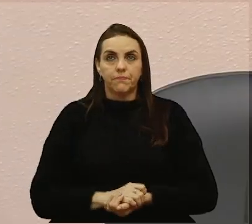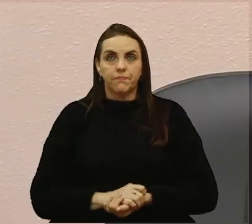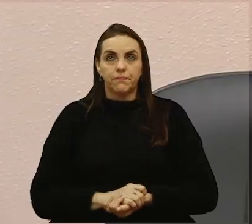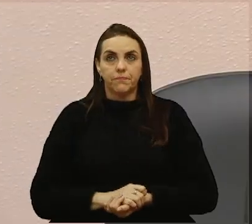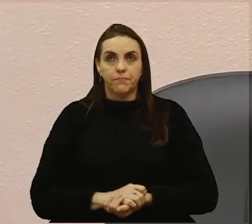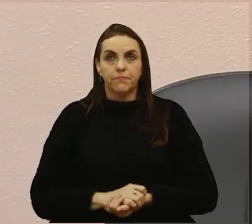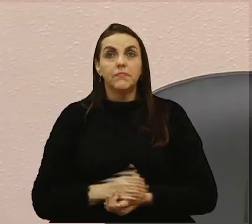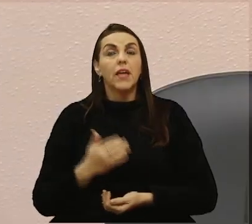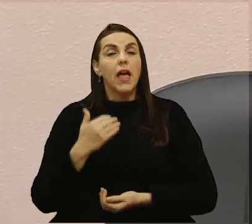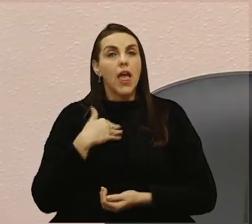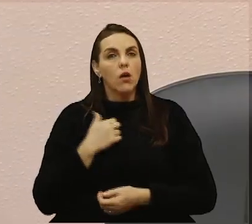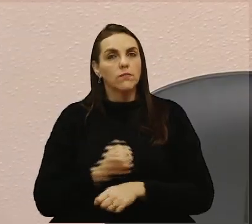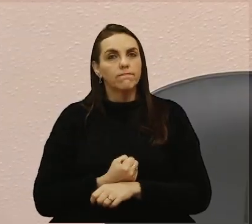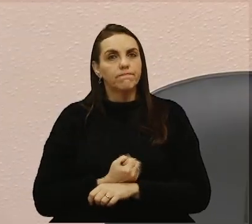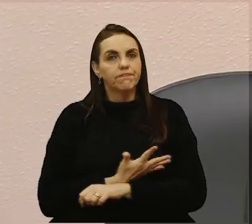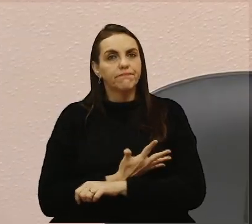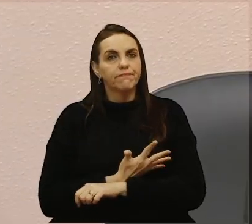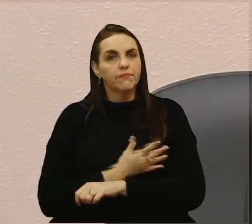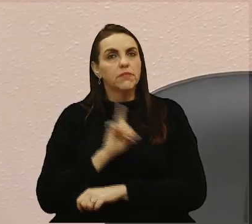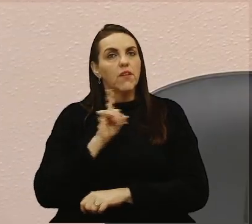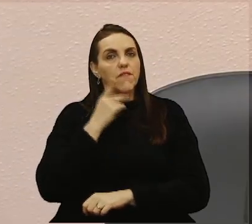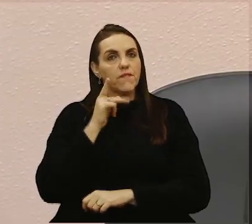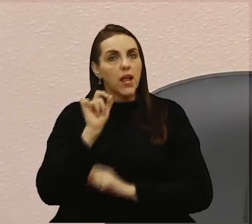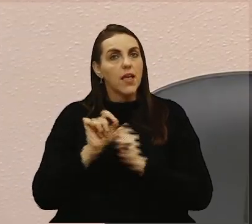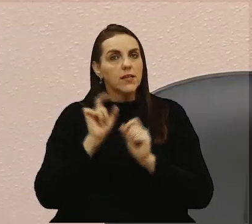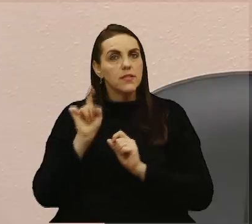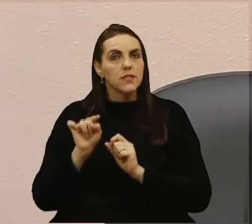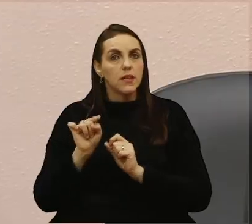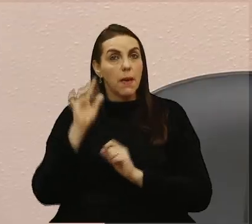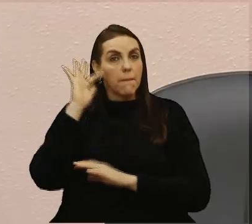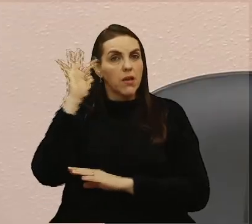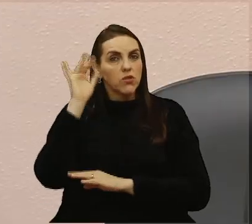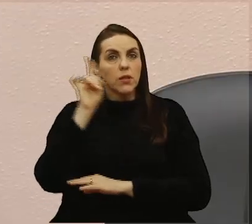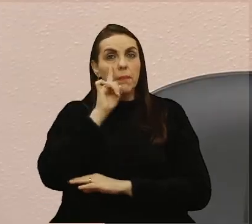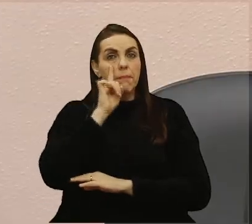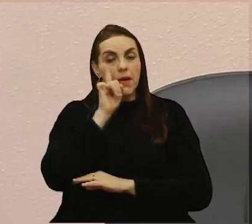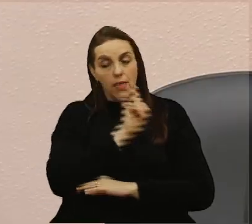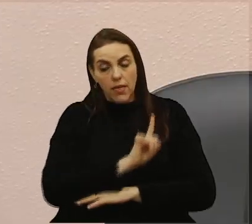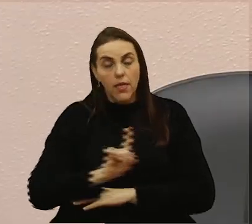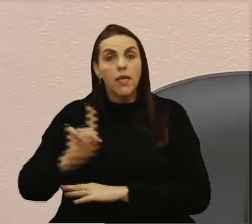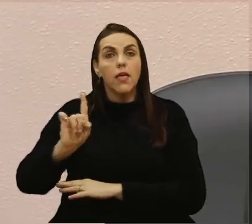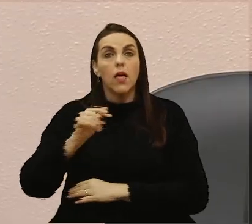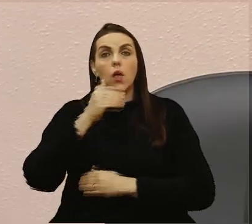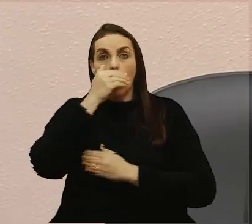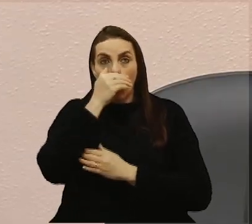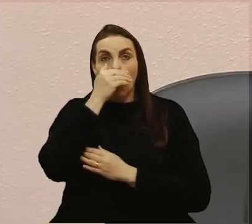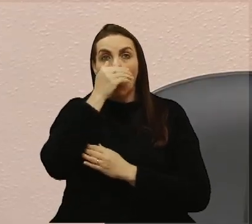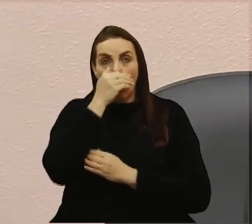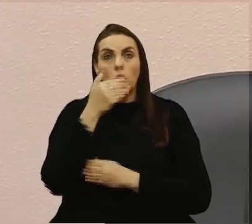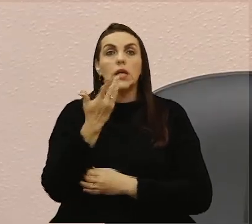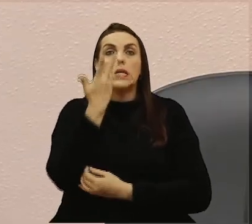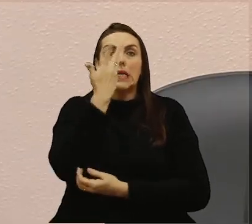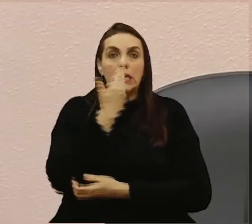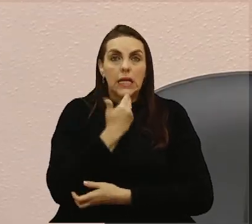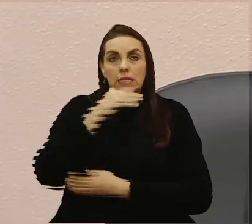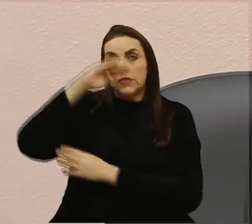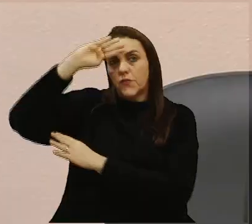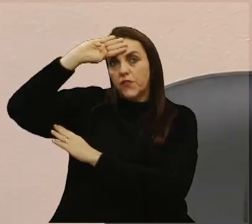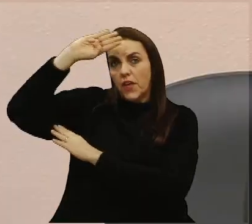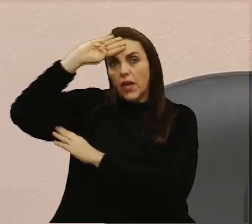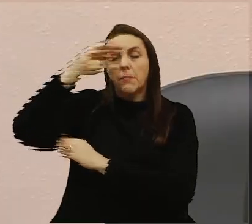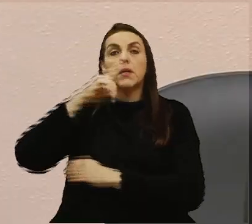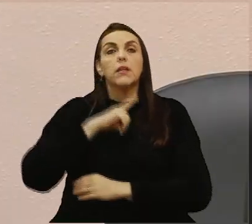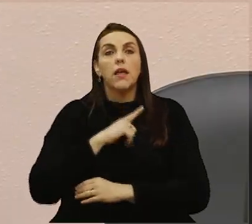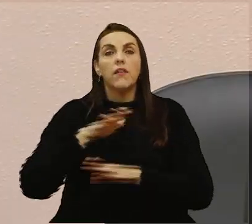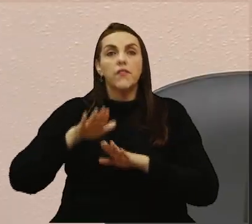Eu estou me arrepiando aqui quando eu falo isso, porque vocês imaginem, uma mãe que não leva uma criança que está tossindo, que está com um pouquinho de febre, ela